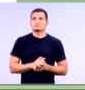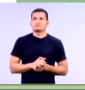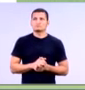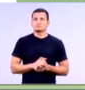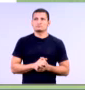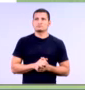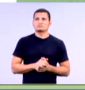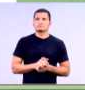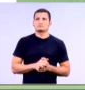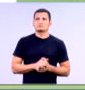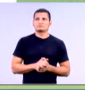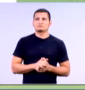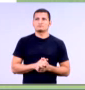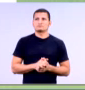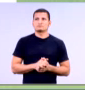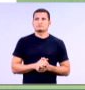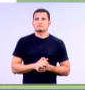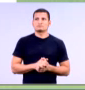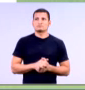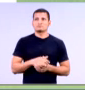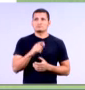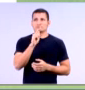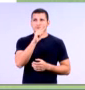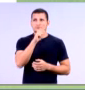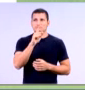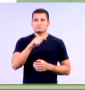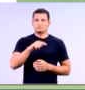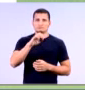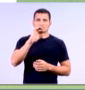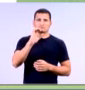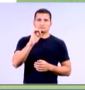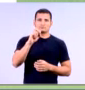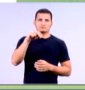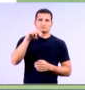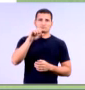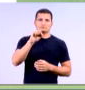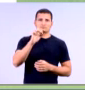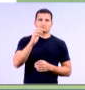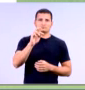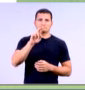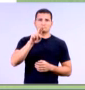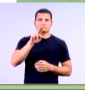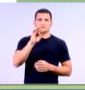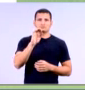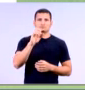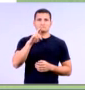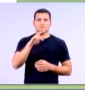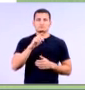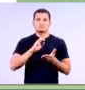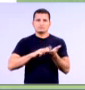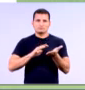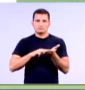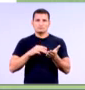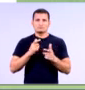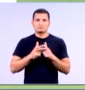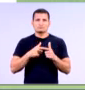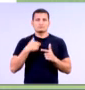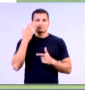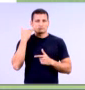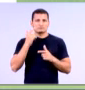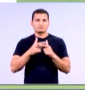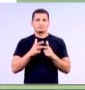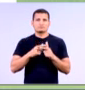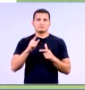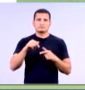abre e fecha parênteses. Isso aqui, gente, é o meu construtor, olha. É um método. Por que eu sei que é um método? Porque tem abre e fecha